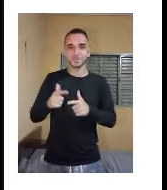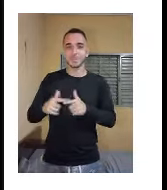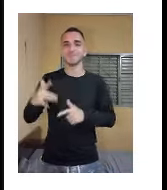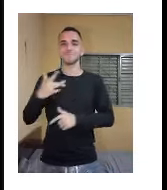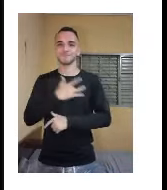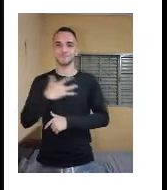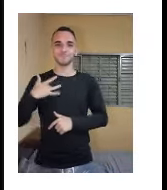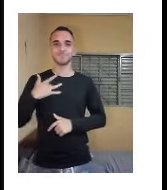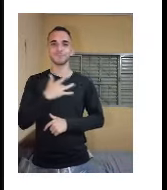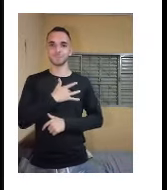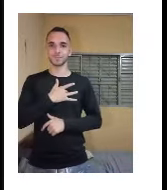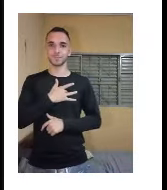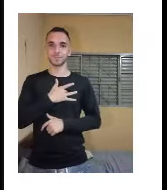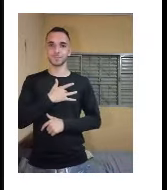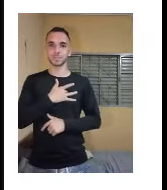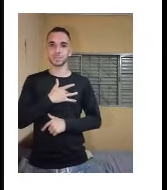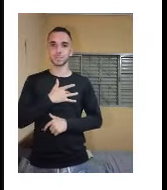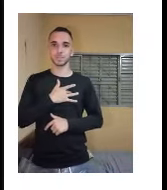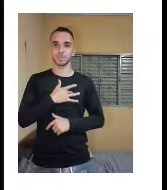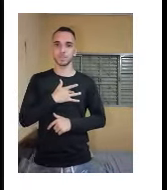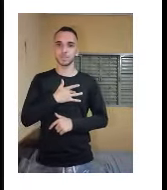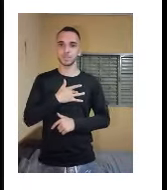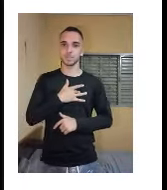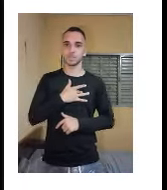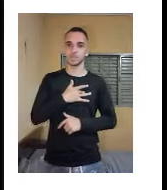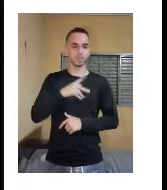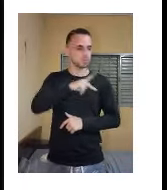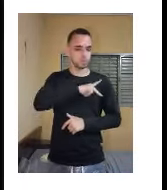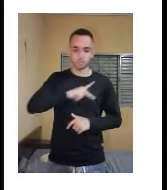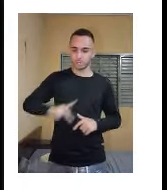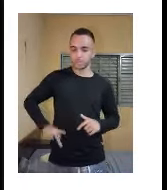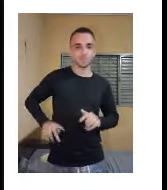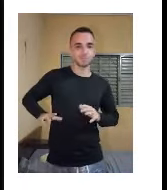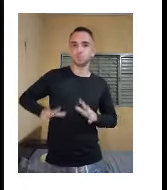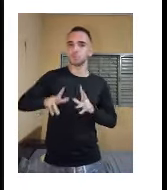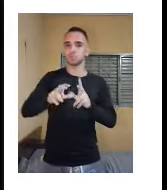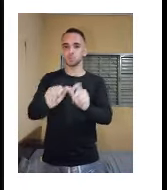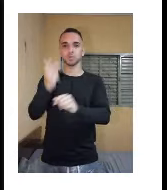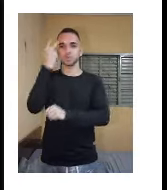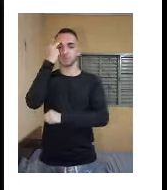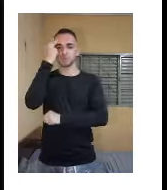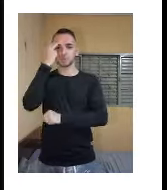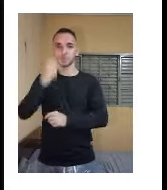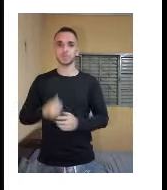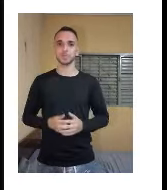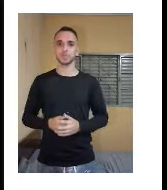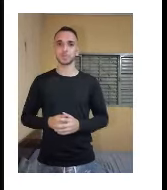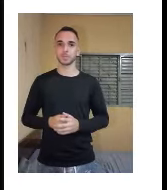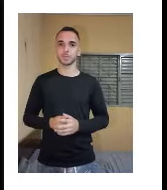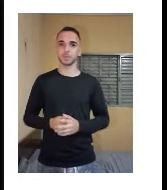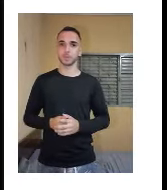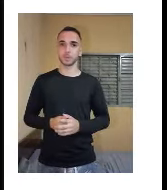né? E uma das maiores revistas de saúde